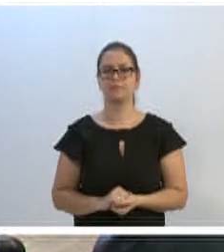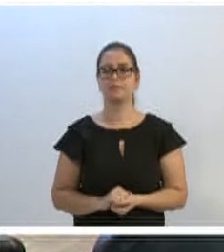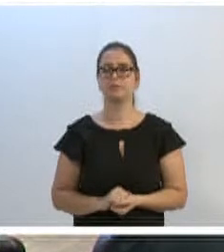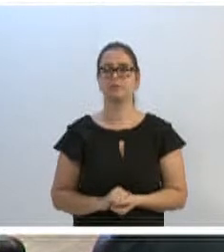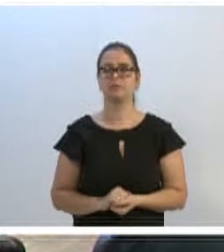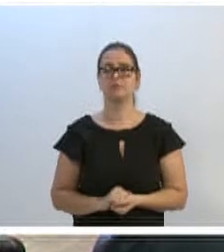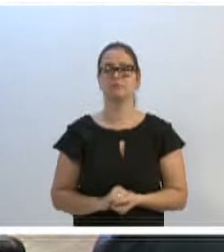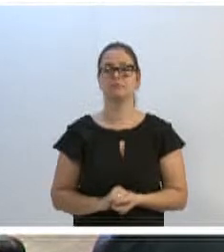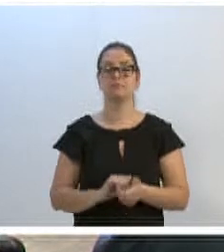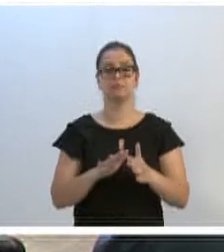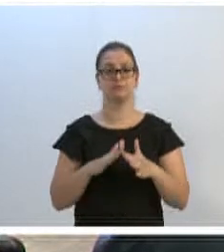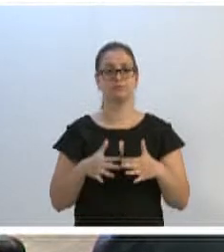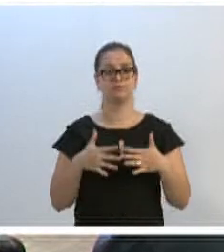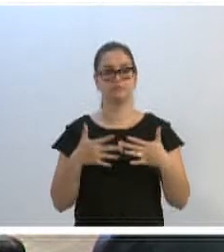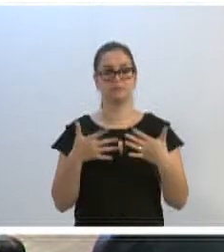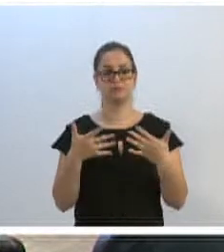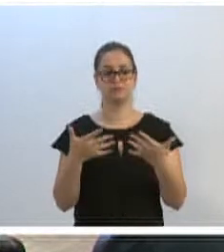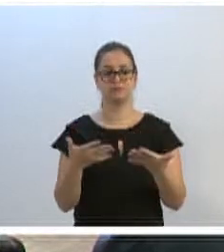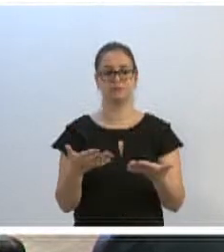Então,